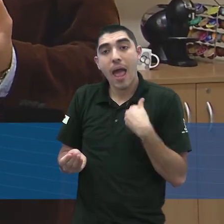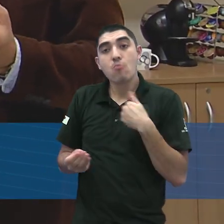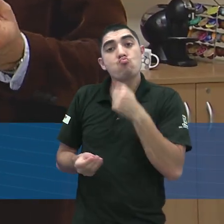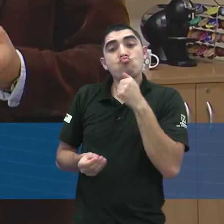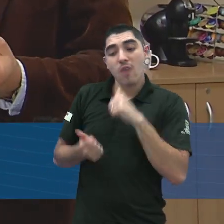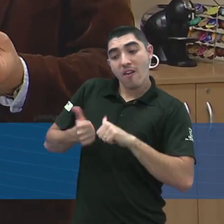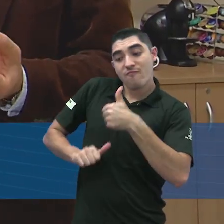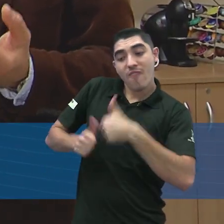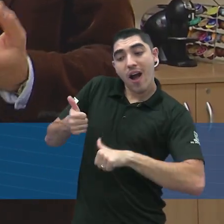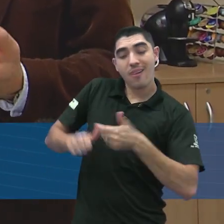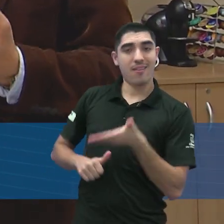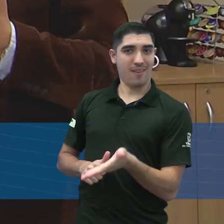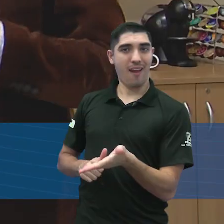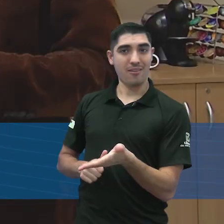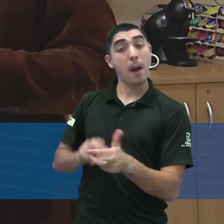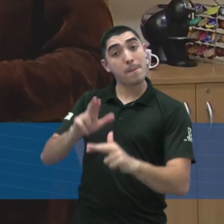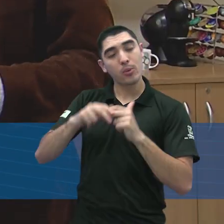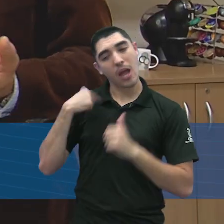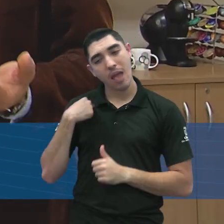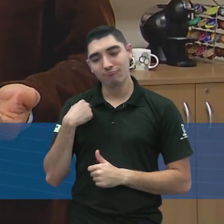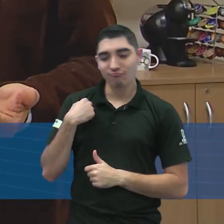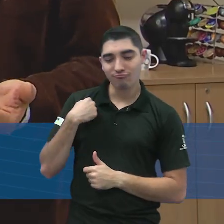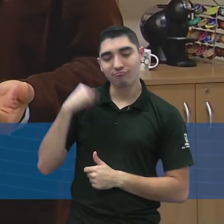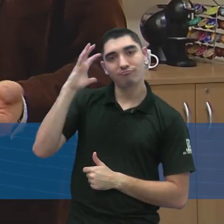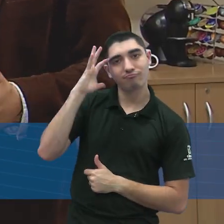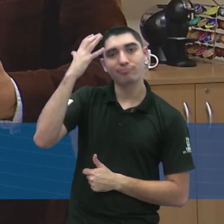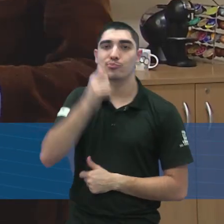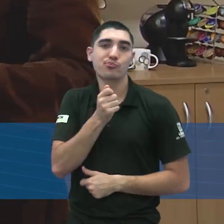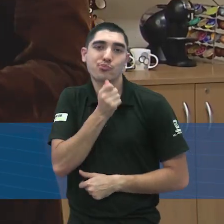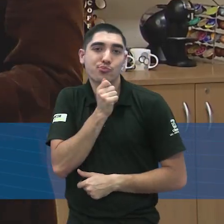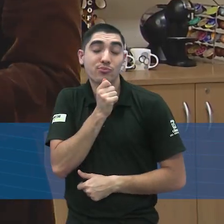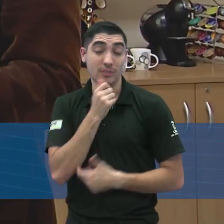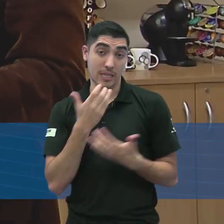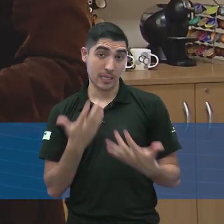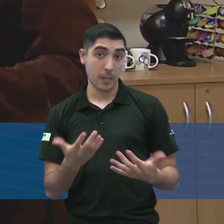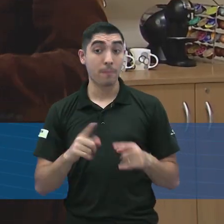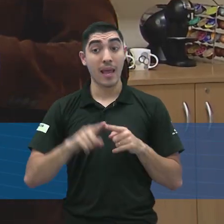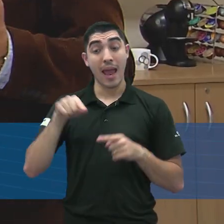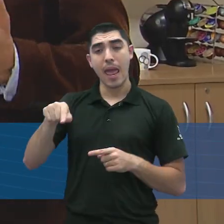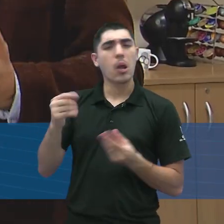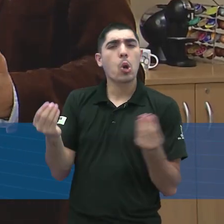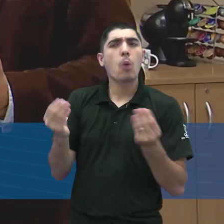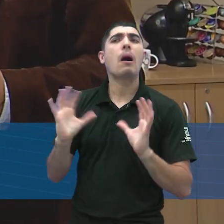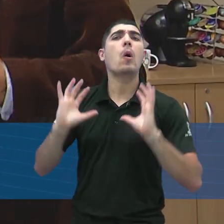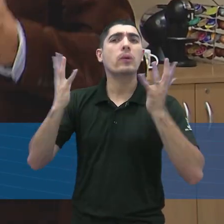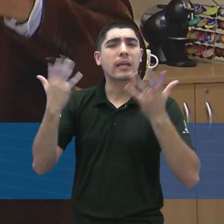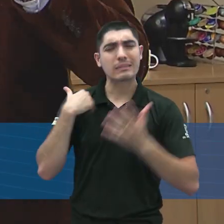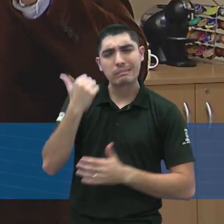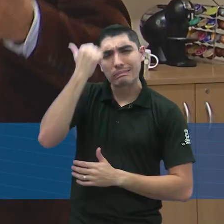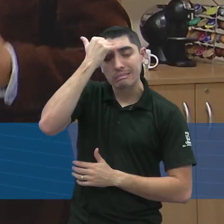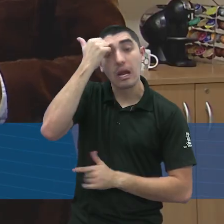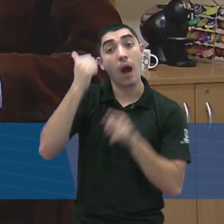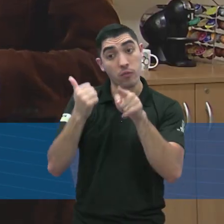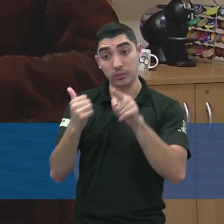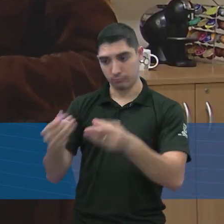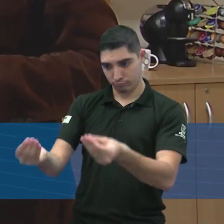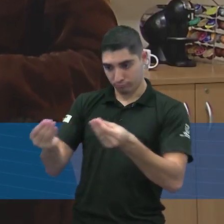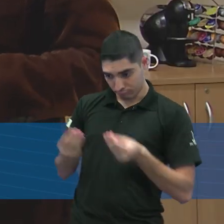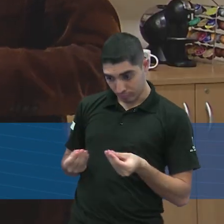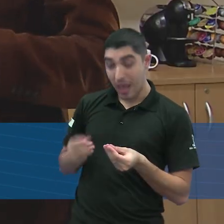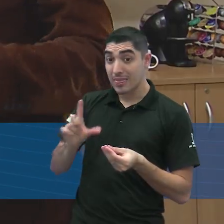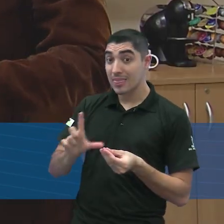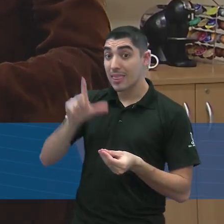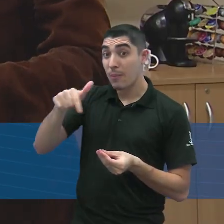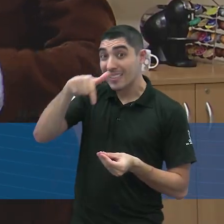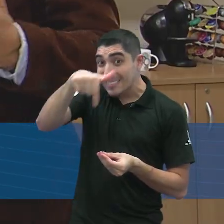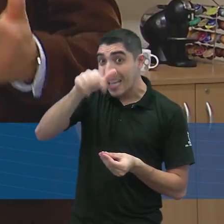analisar aquele produto a ponto dele tomar a decisão da compra. E como funciona? Em até 7 dias após o recebimento desse produto,